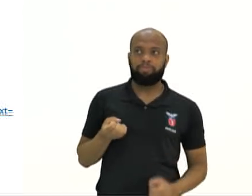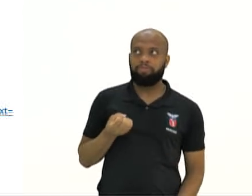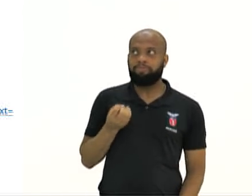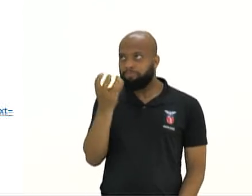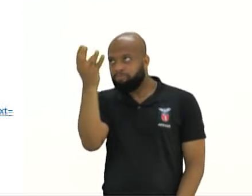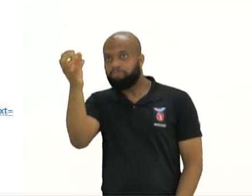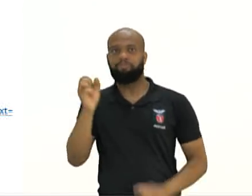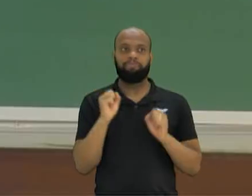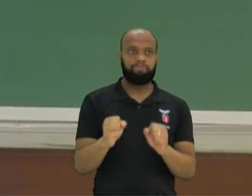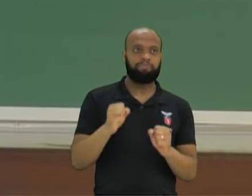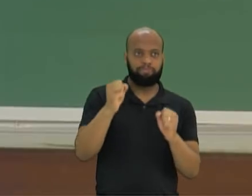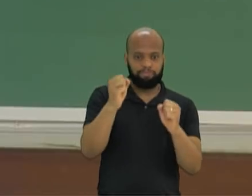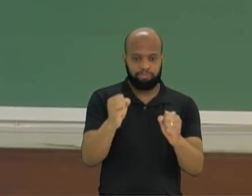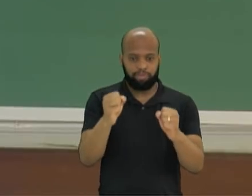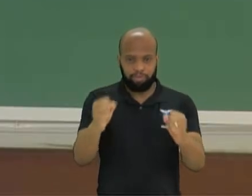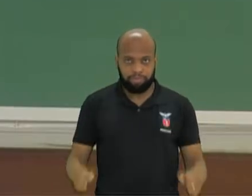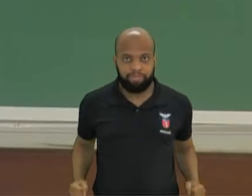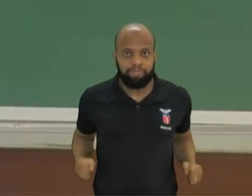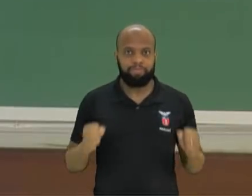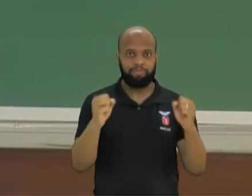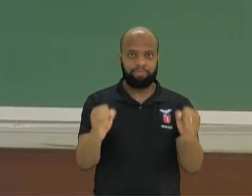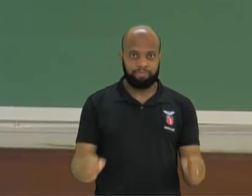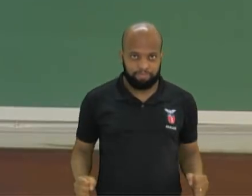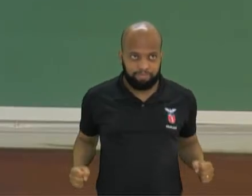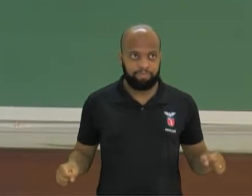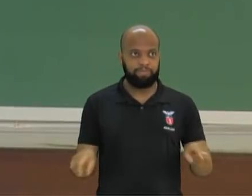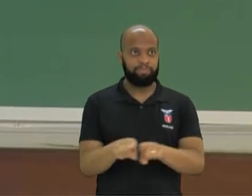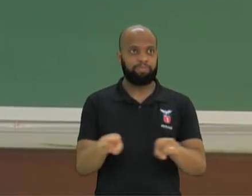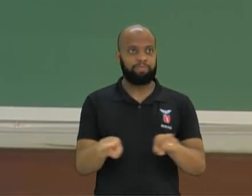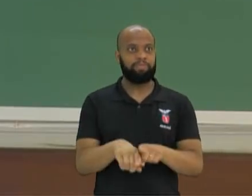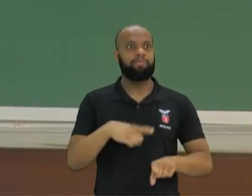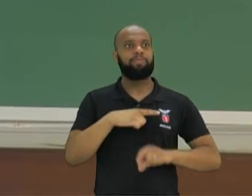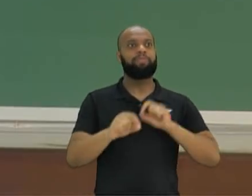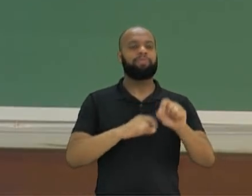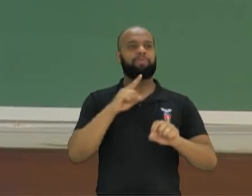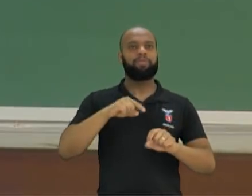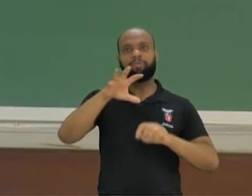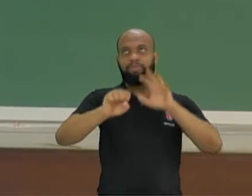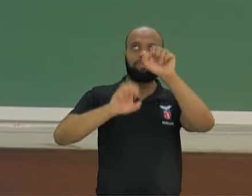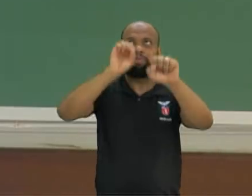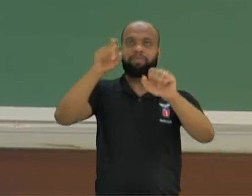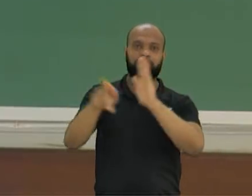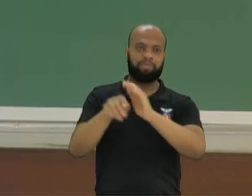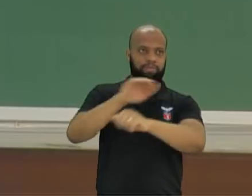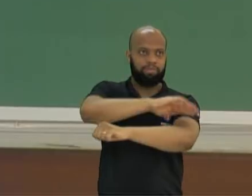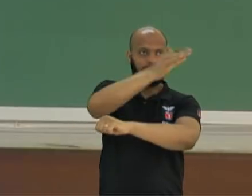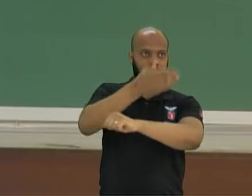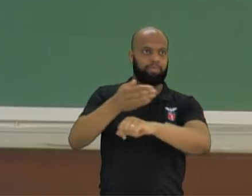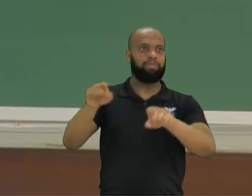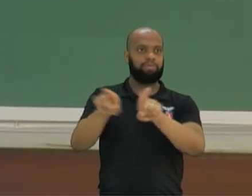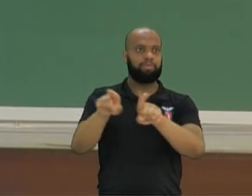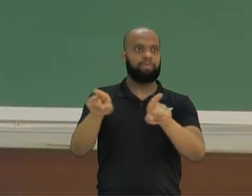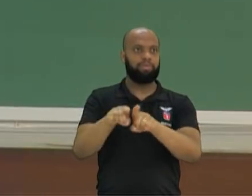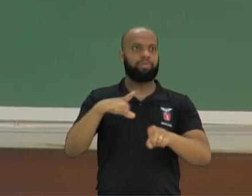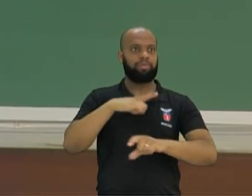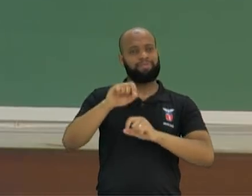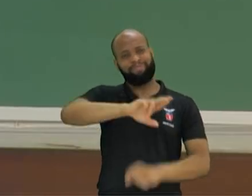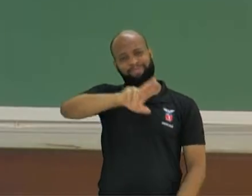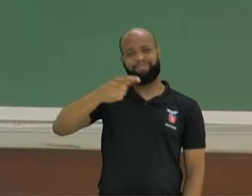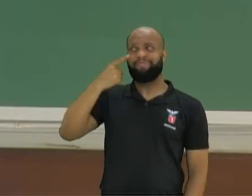pode fazer esqui, ciclismo de montanha, rafting, snowboarding, bungee jump,